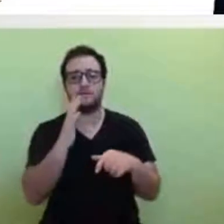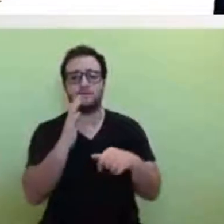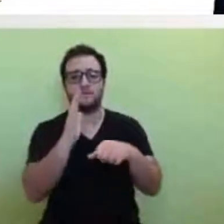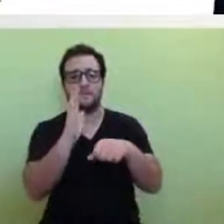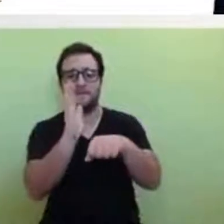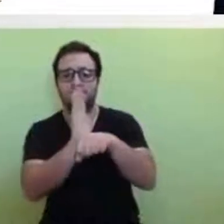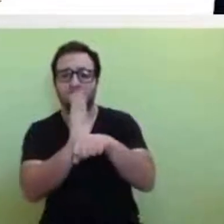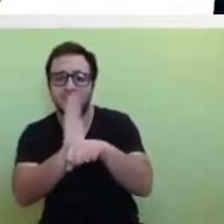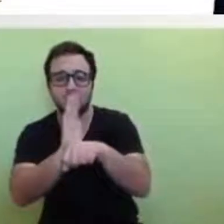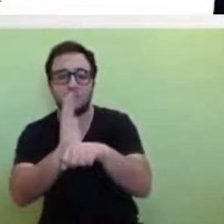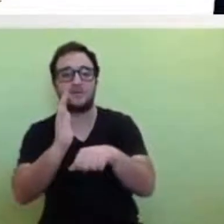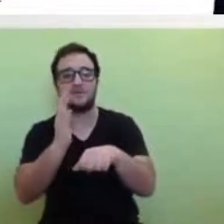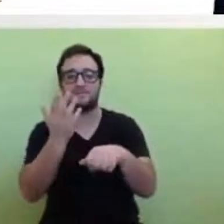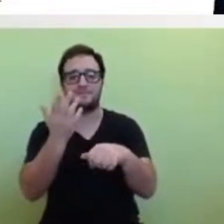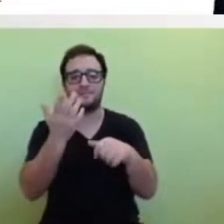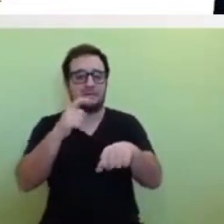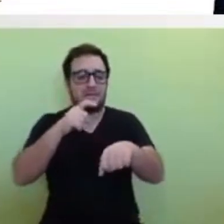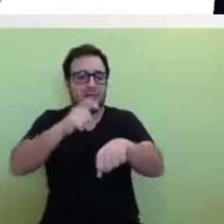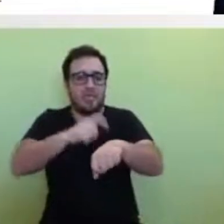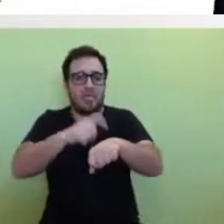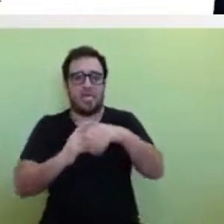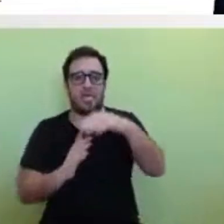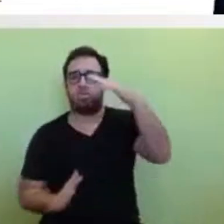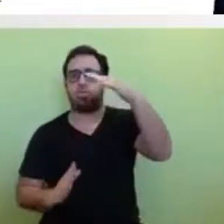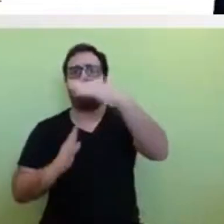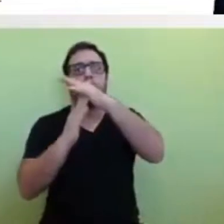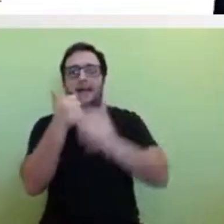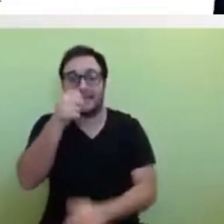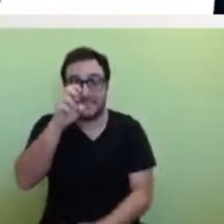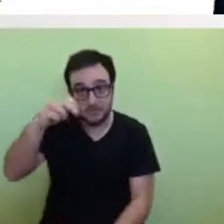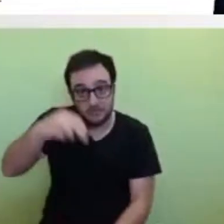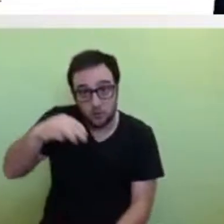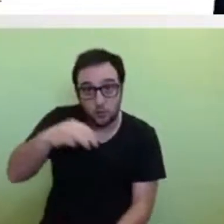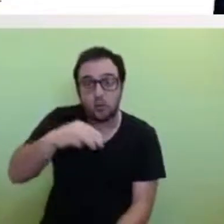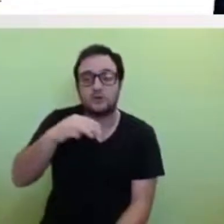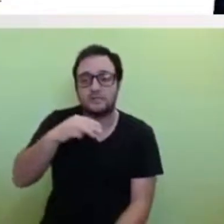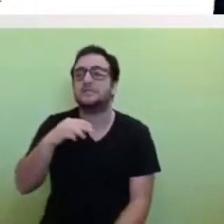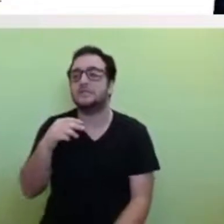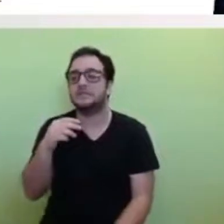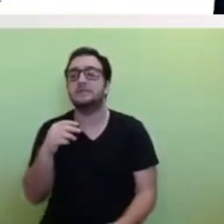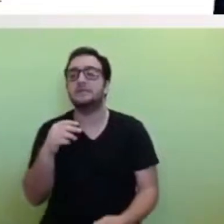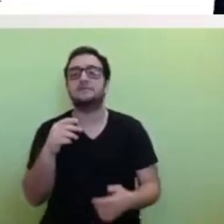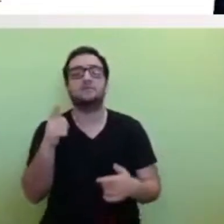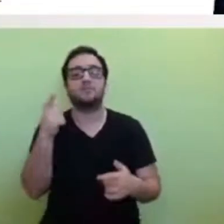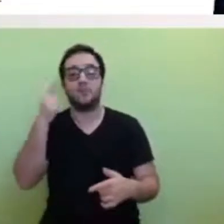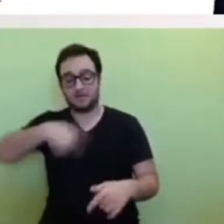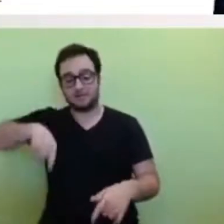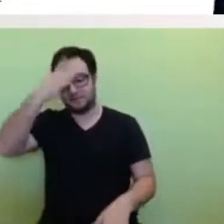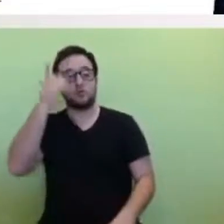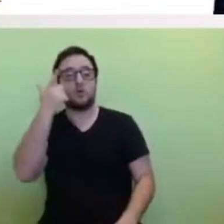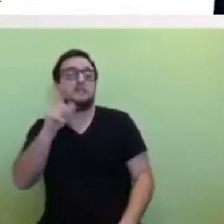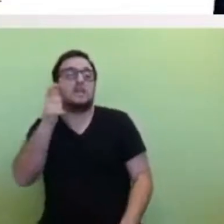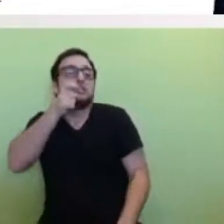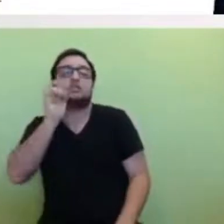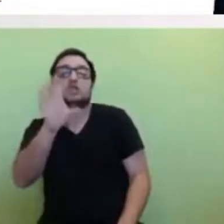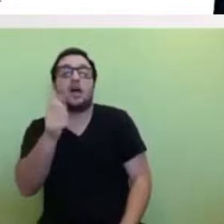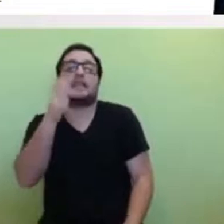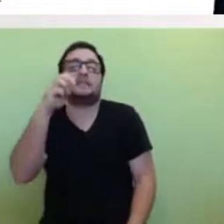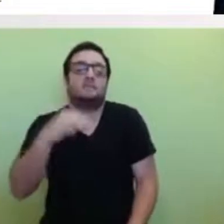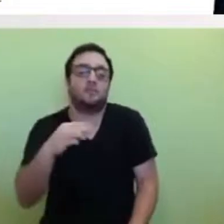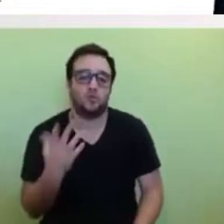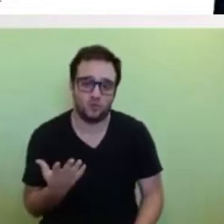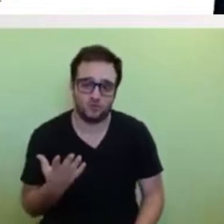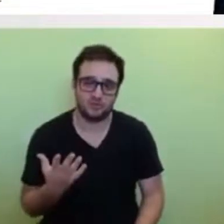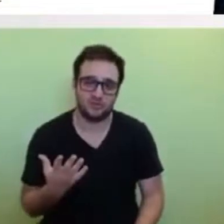isso, não sei se a Arenilson vai falar, mas eu lembro dele ter falado da pesquisa dele, né? Que os surdos, eles falam que